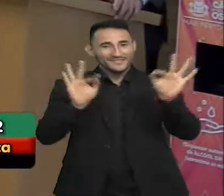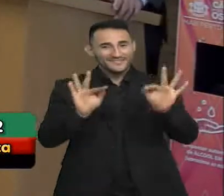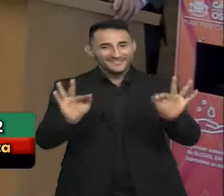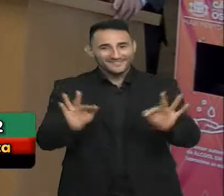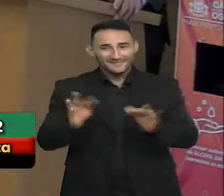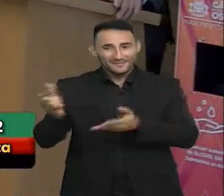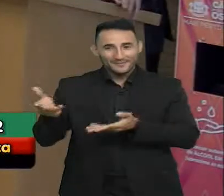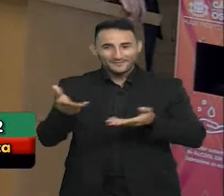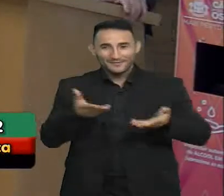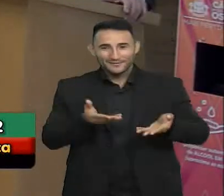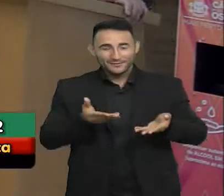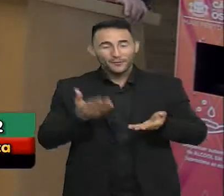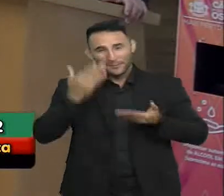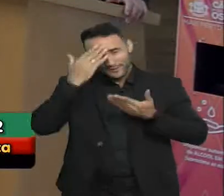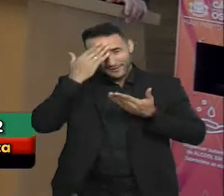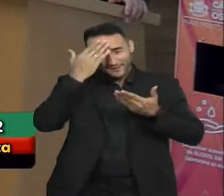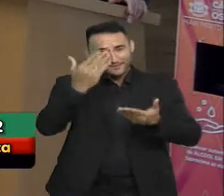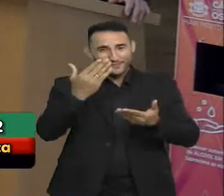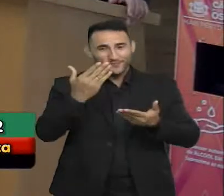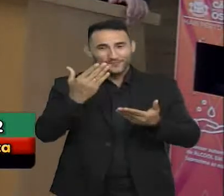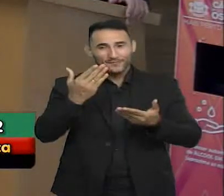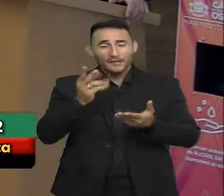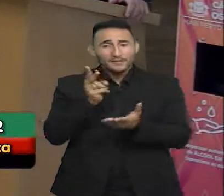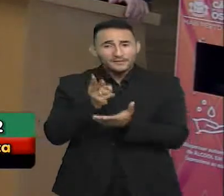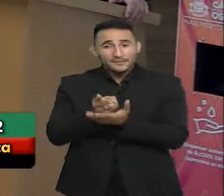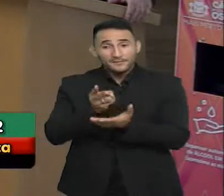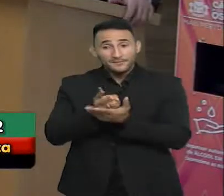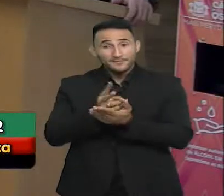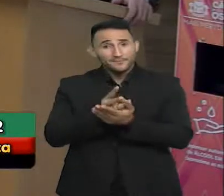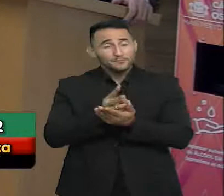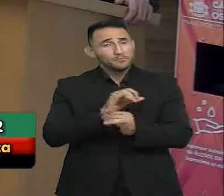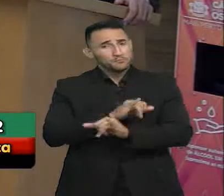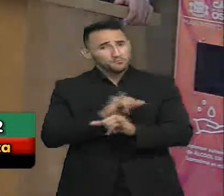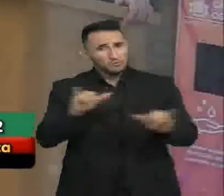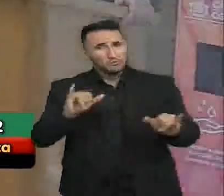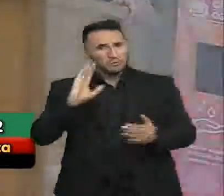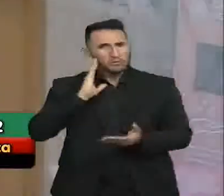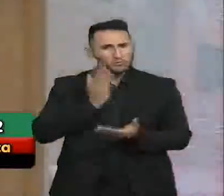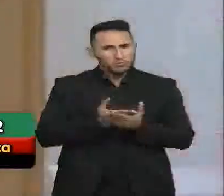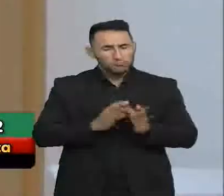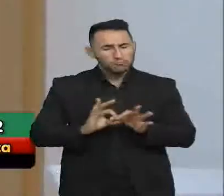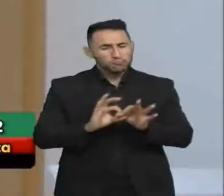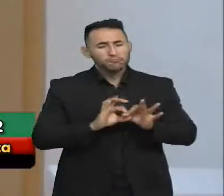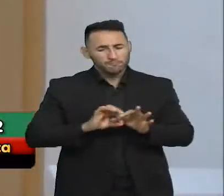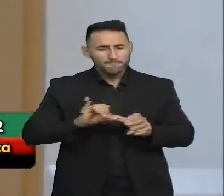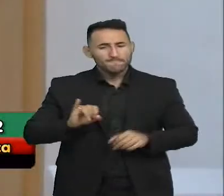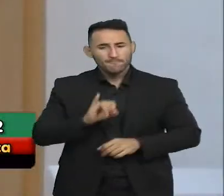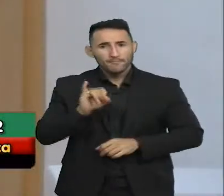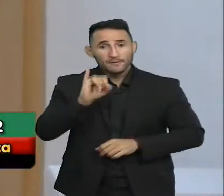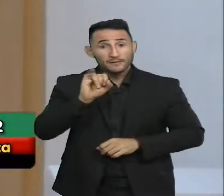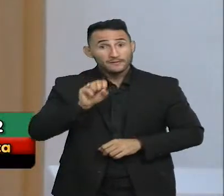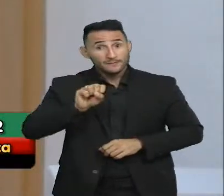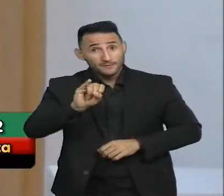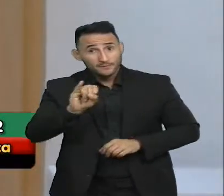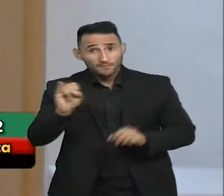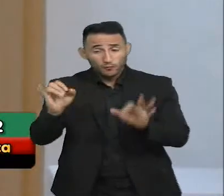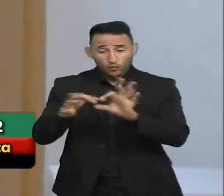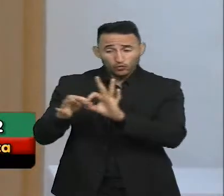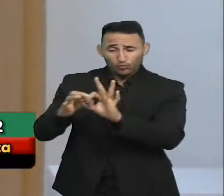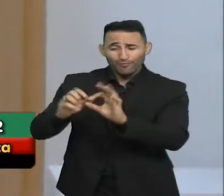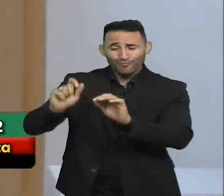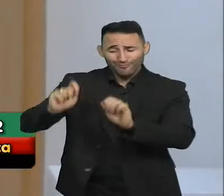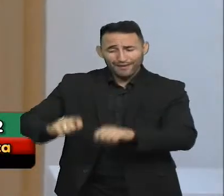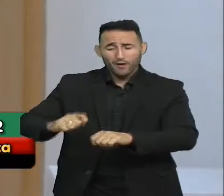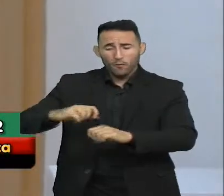convite, muito obrigado, né? E estou sempre disposto a somar. Eu acho que a gente junto consegue formar um mundo muito melhor,